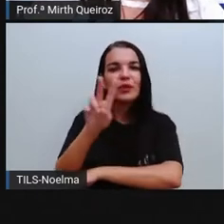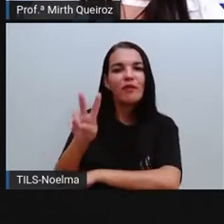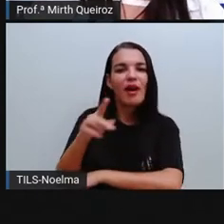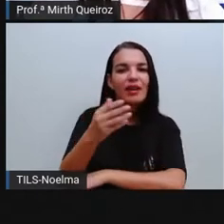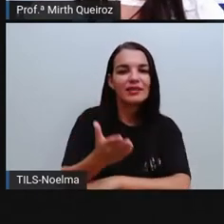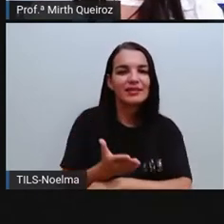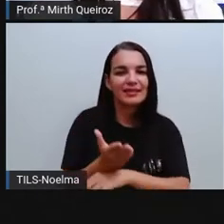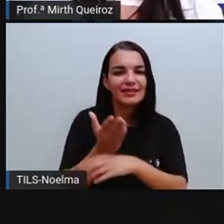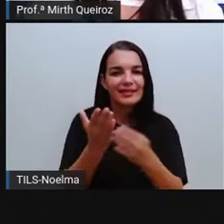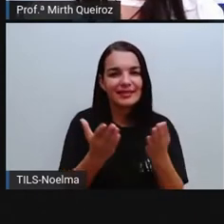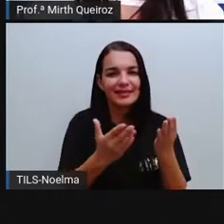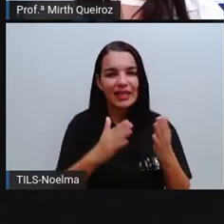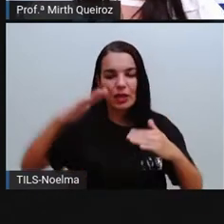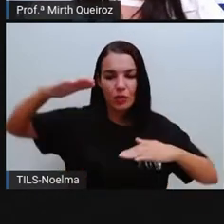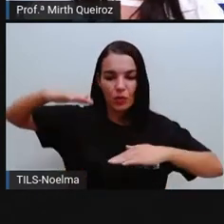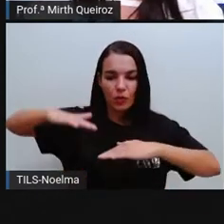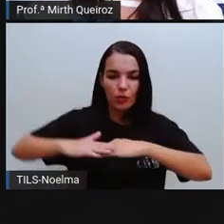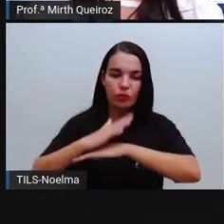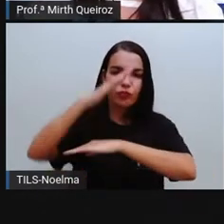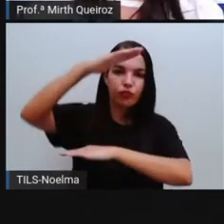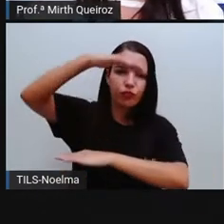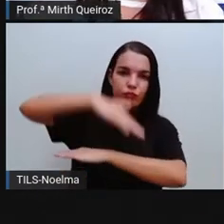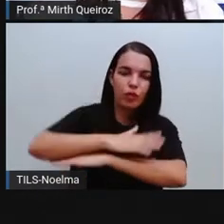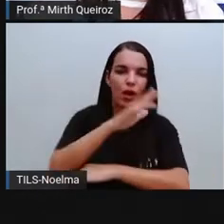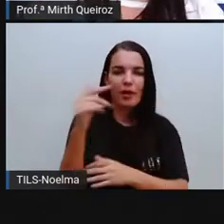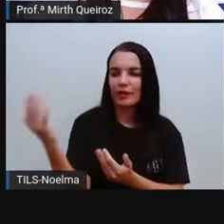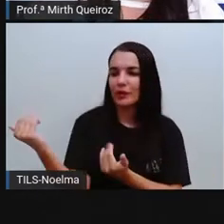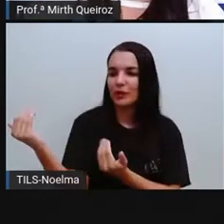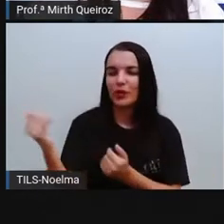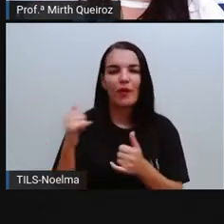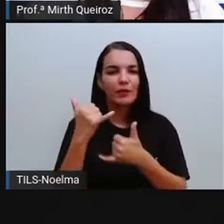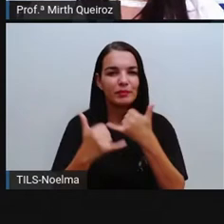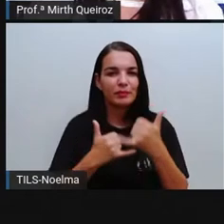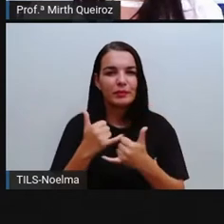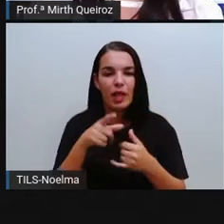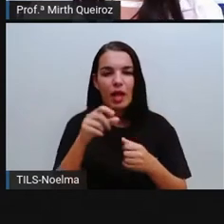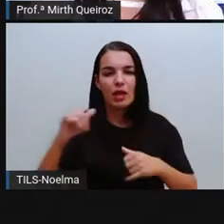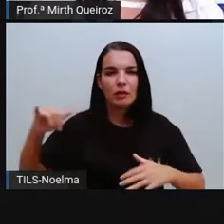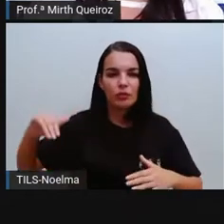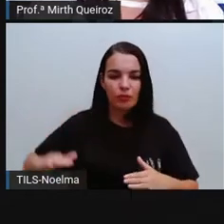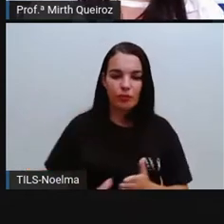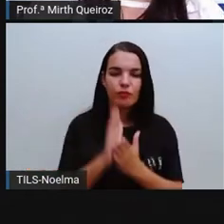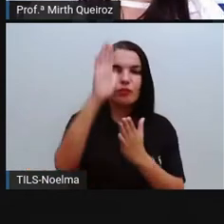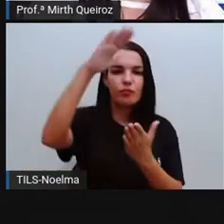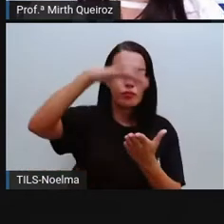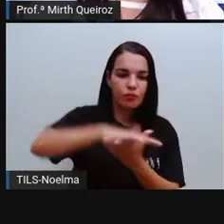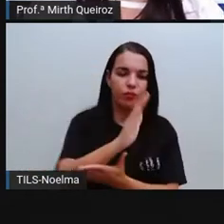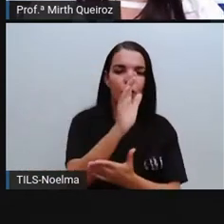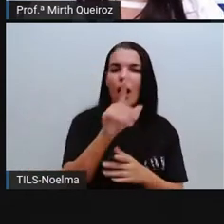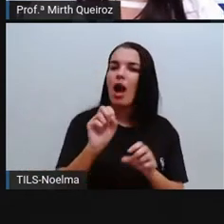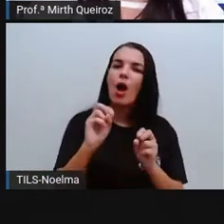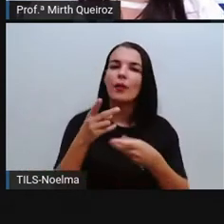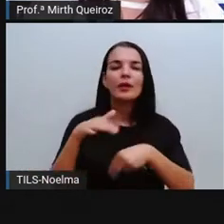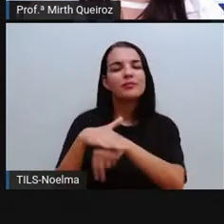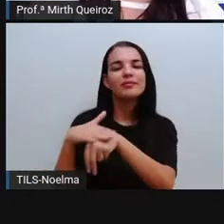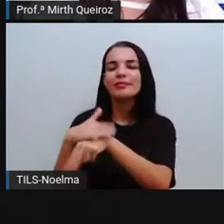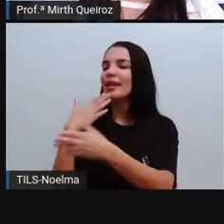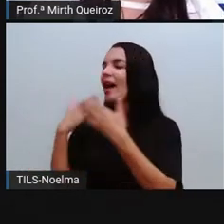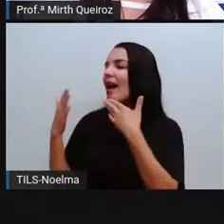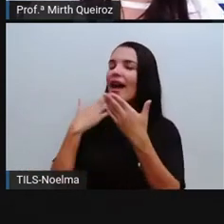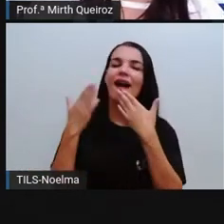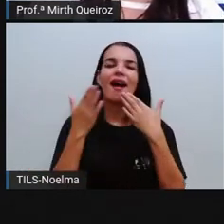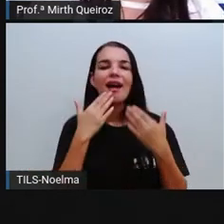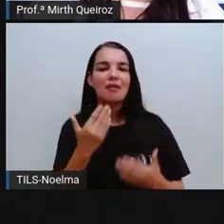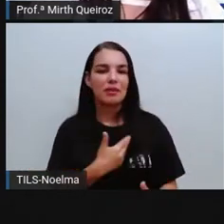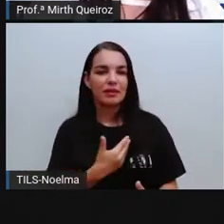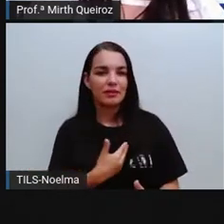é o espaço que os jovens, né, utilizam ali para praticar o skate, ou às vezes mesmo só para conversar com os amiguinhos dentro